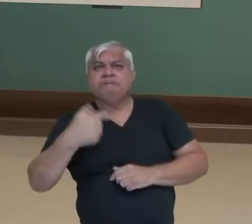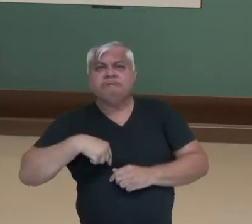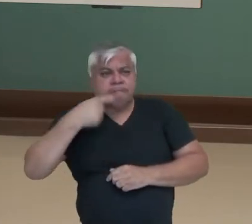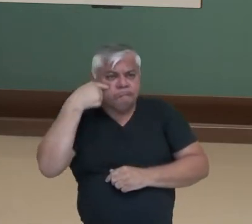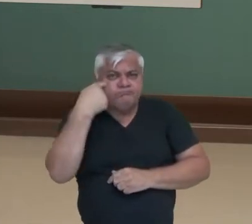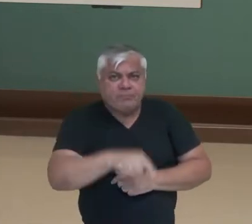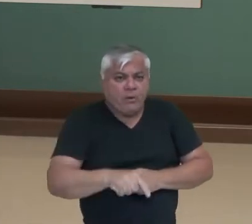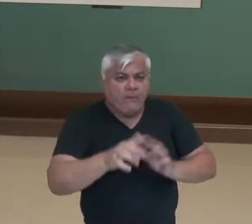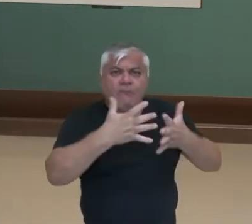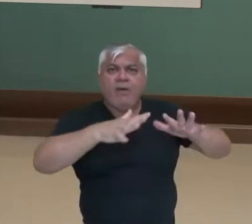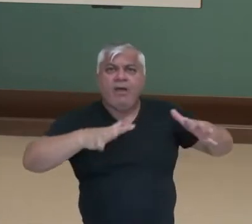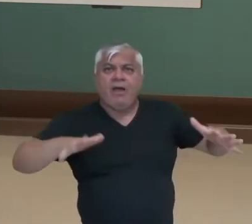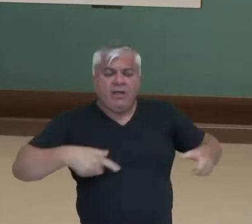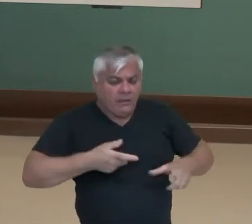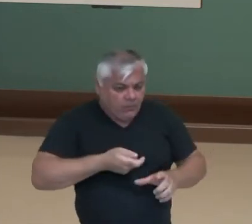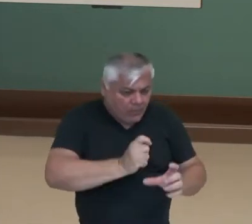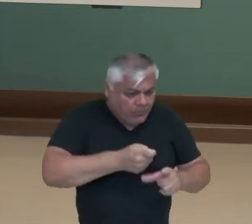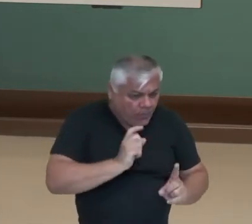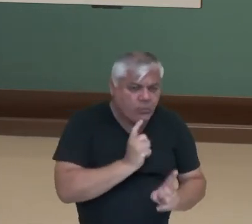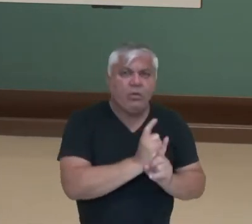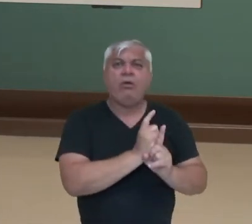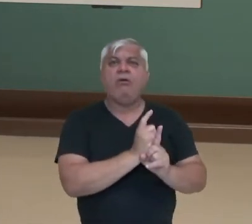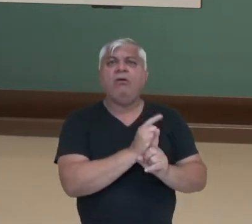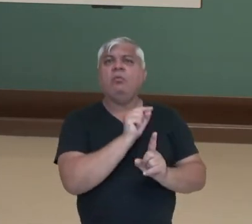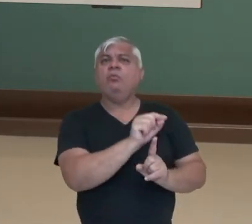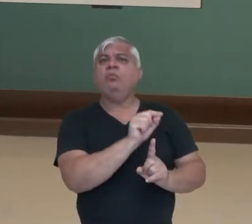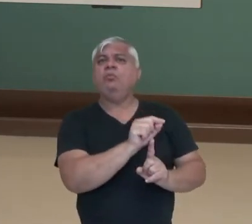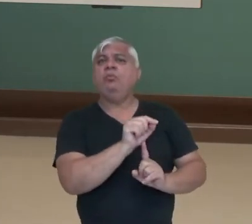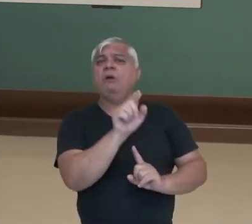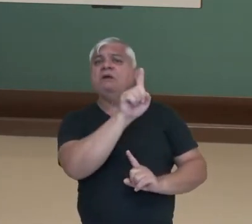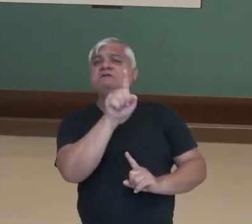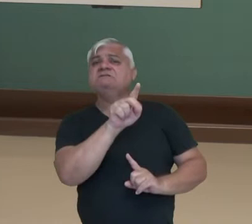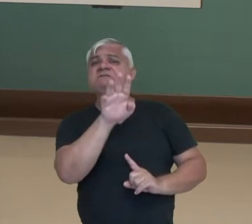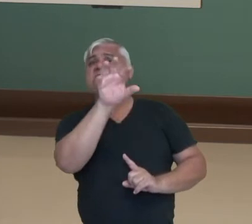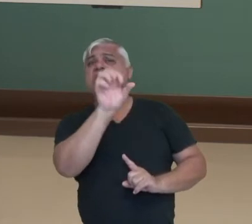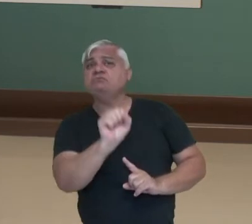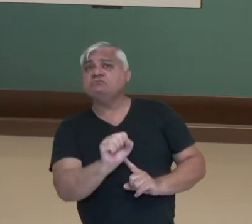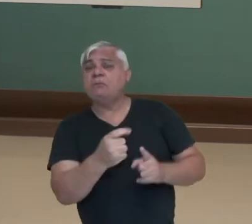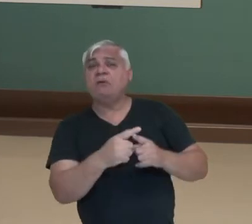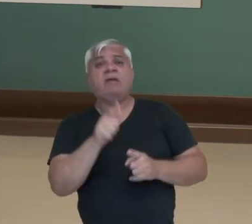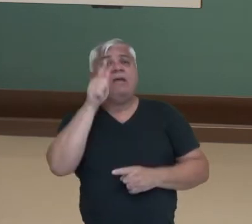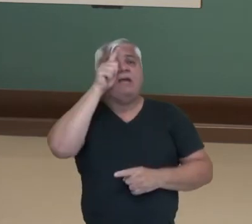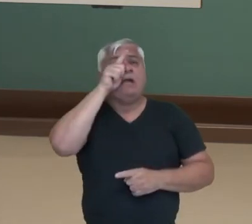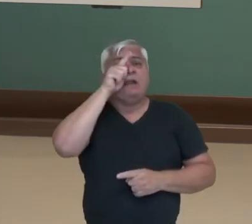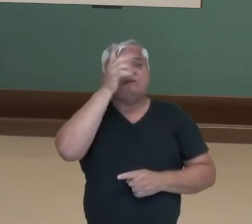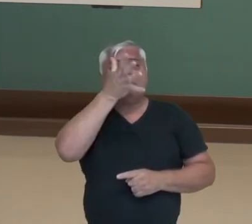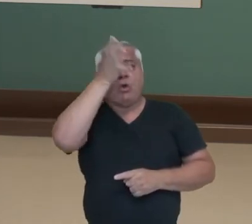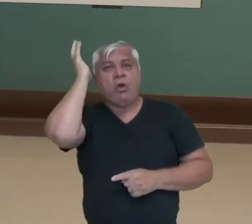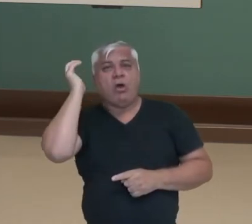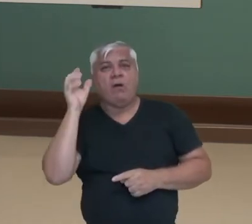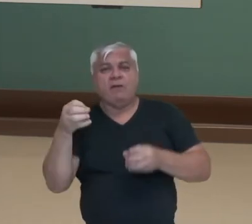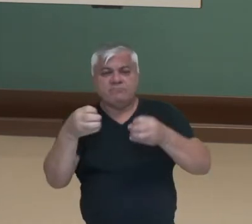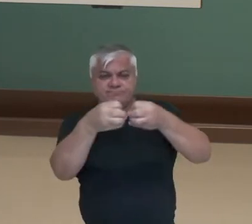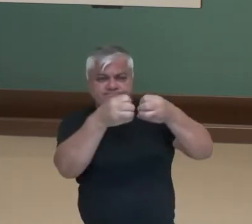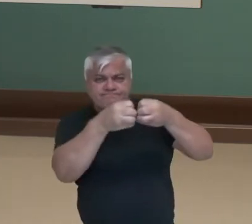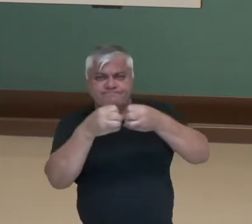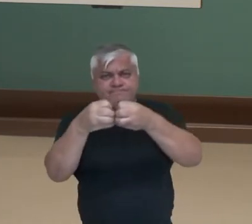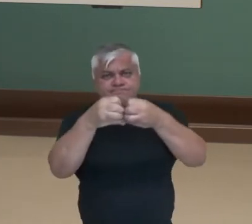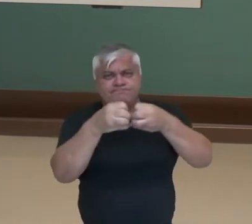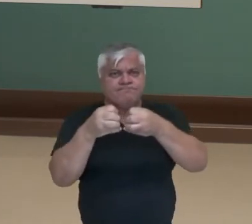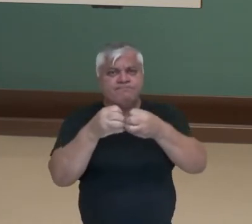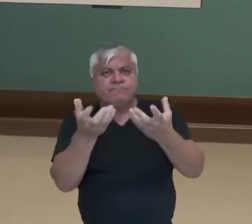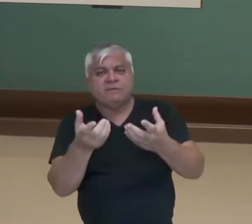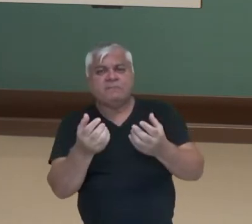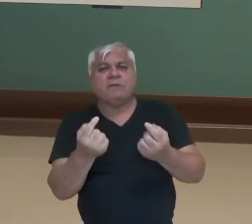e não se sabe se tenha sido Zeus, né, porque a Grécia e Roma estão muito próximas, né, ou que tenha sido Júpiter, né,